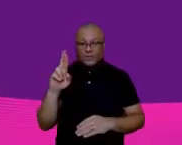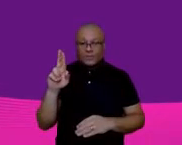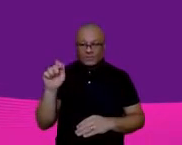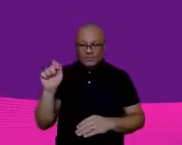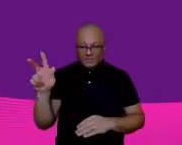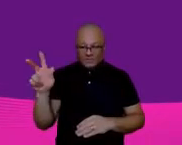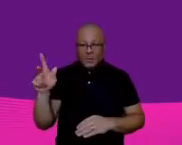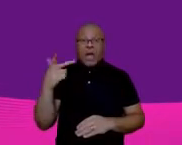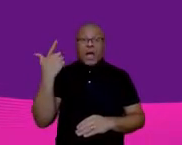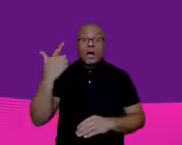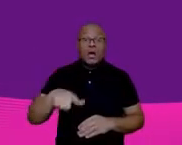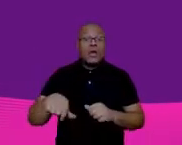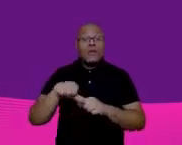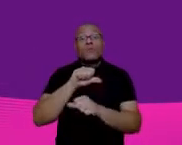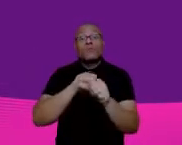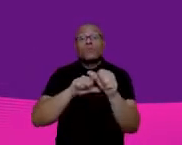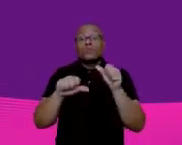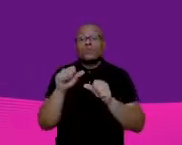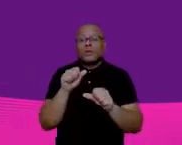vamos